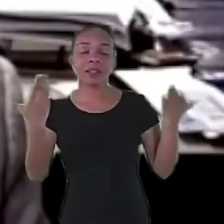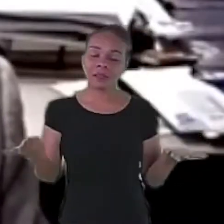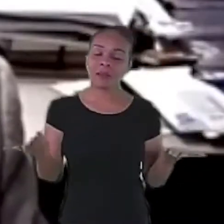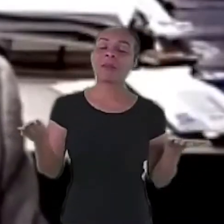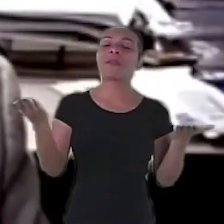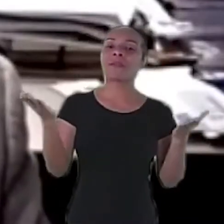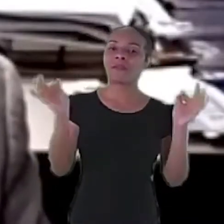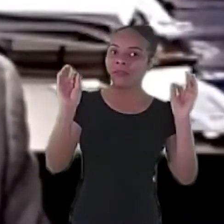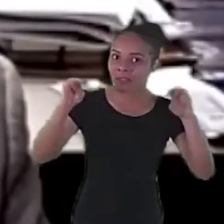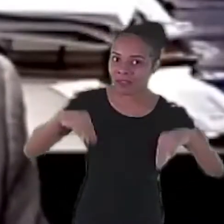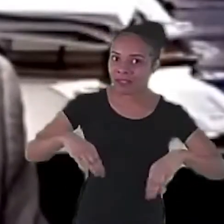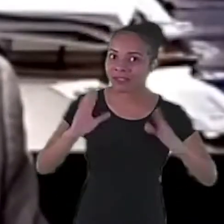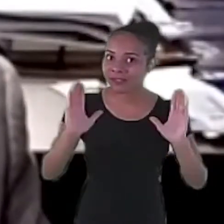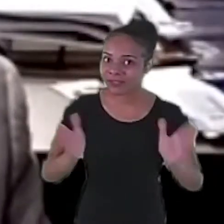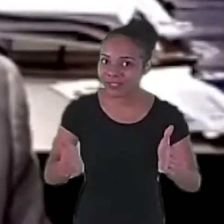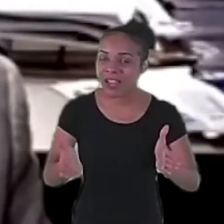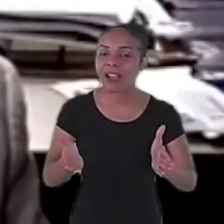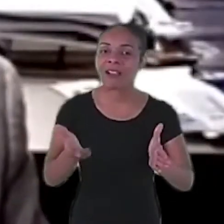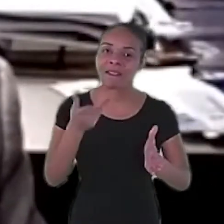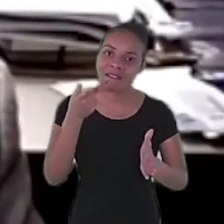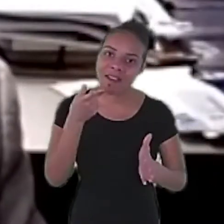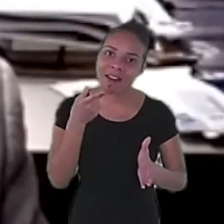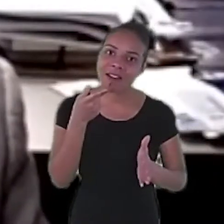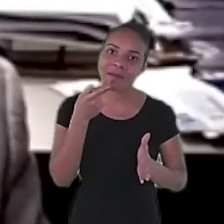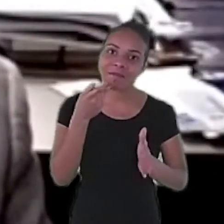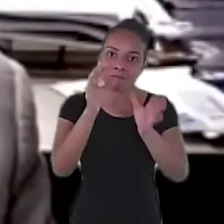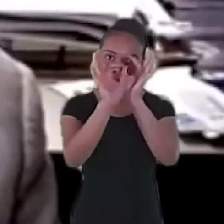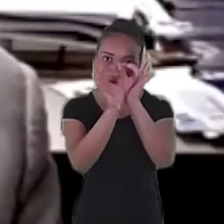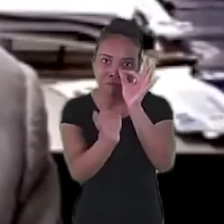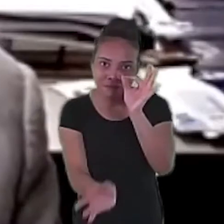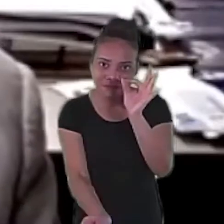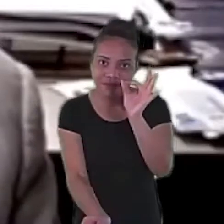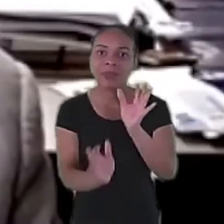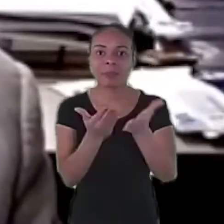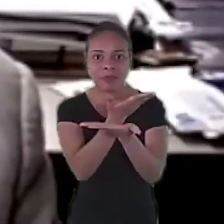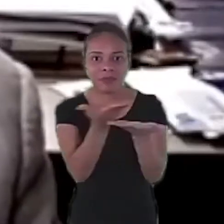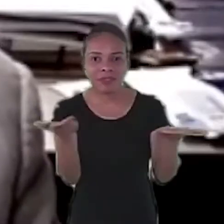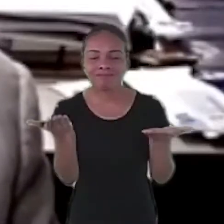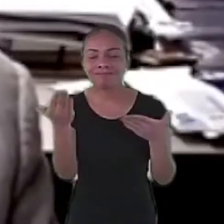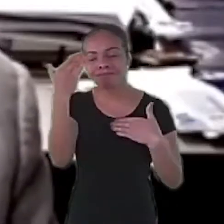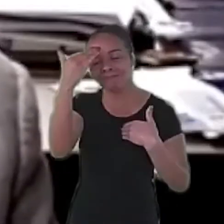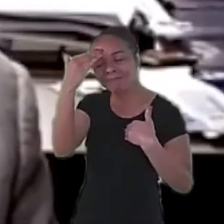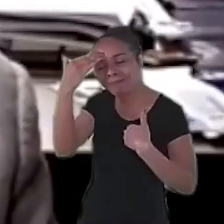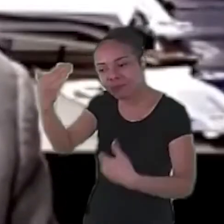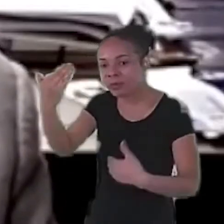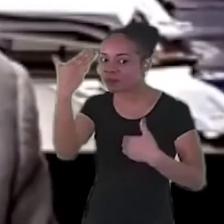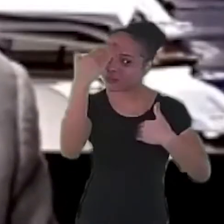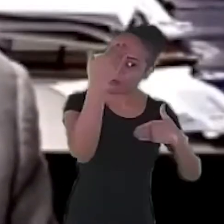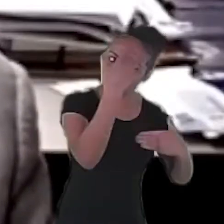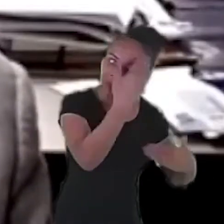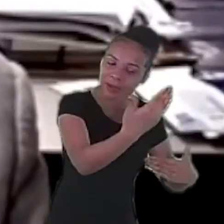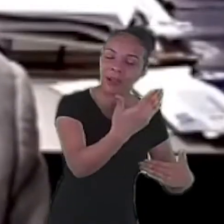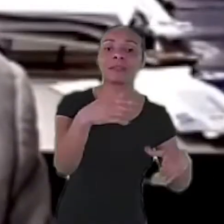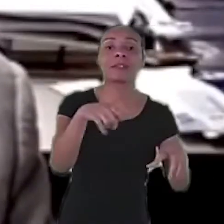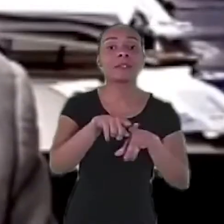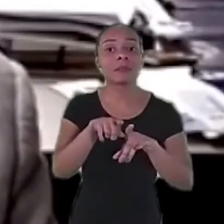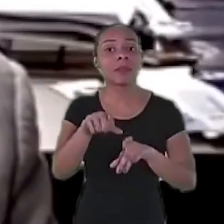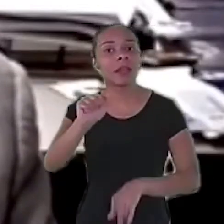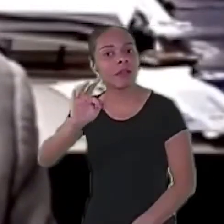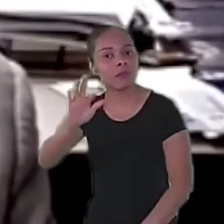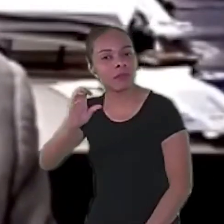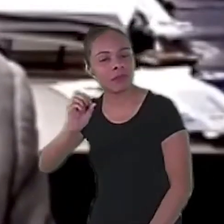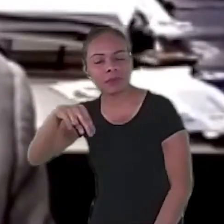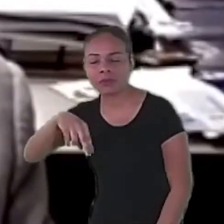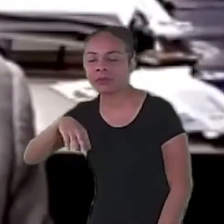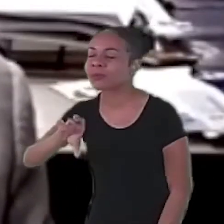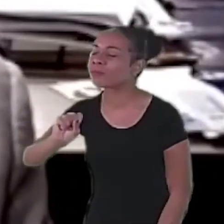muito obrigado. De uma vez mais, eu queria agradecer não só o Afonso, mas o Barreto por ter me convidado por essa empreitada,